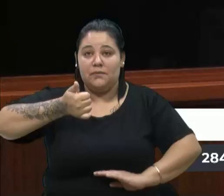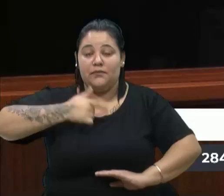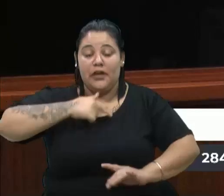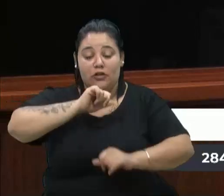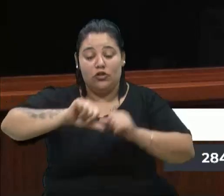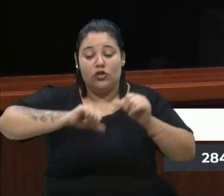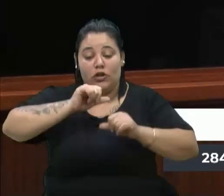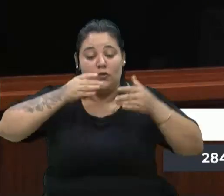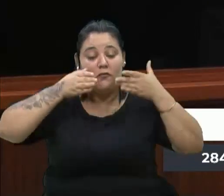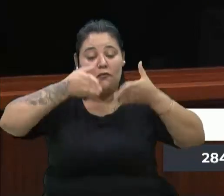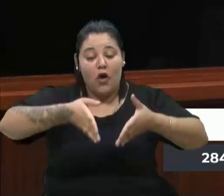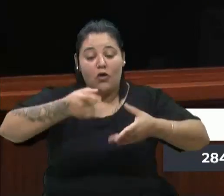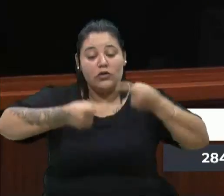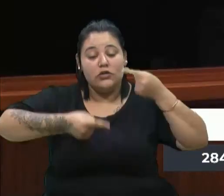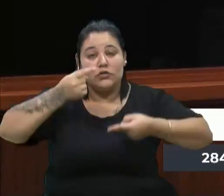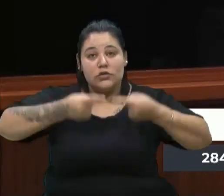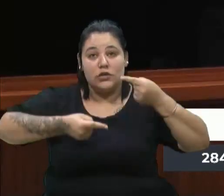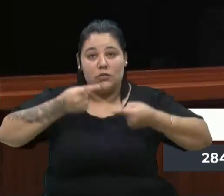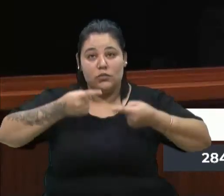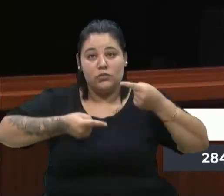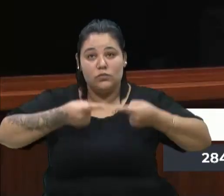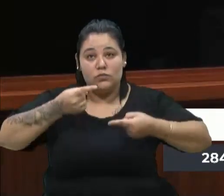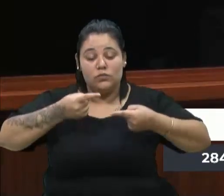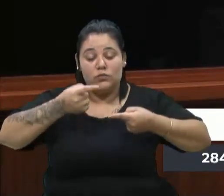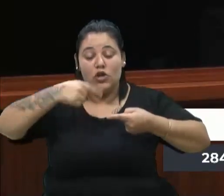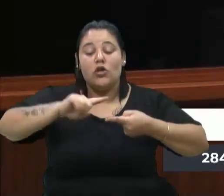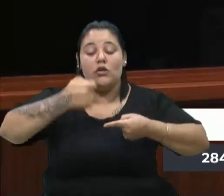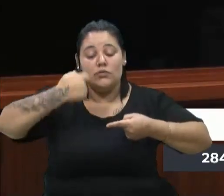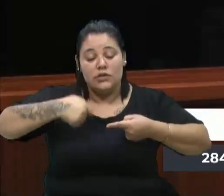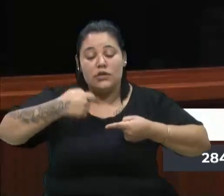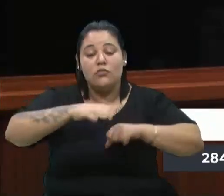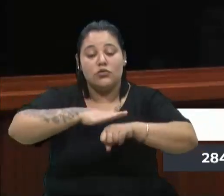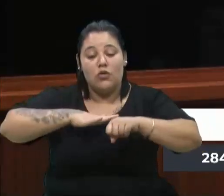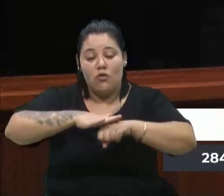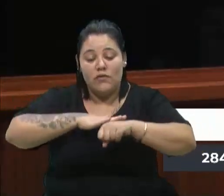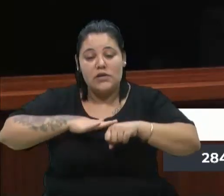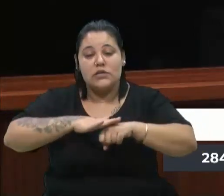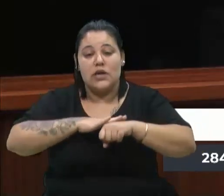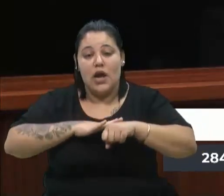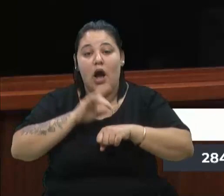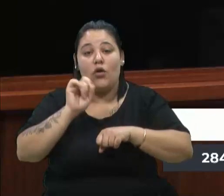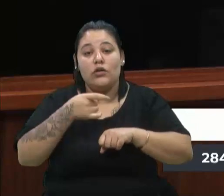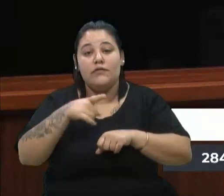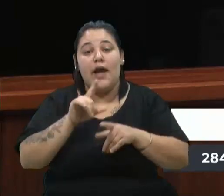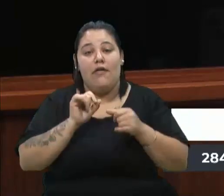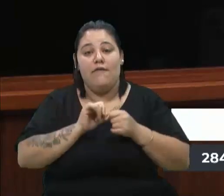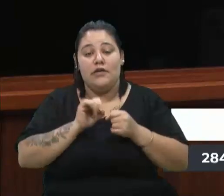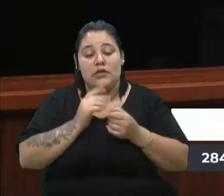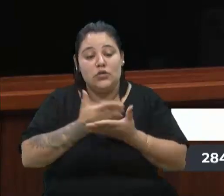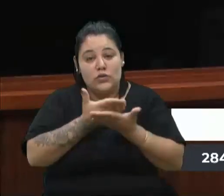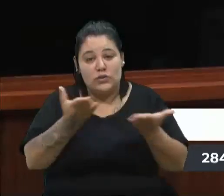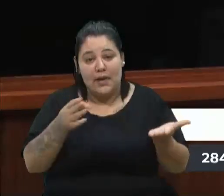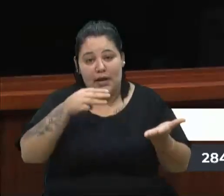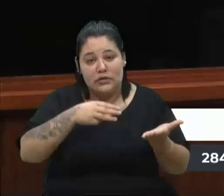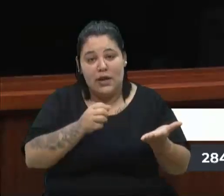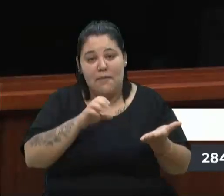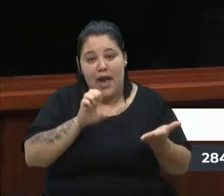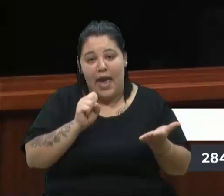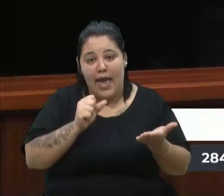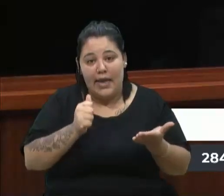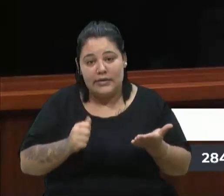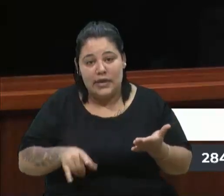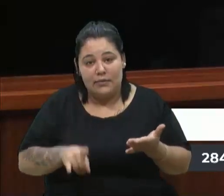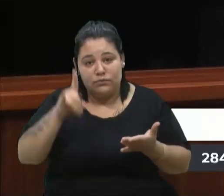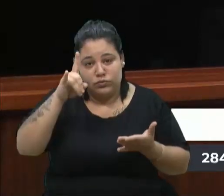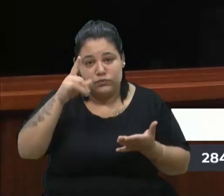foco da discussão, quando nós precisamos muito discutir o que será feito naquele espaço da Maesa.